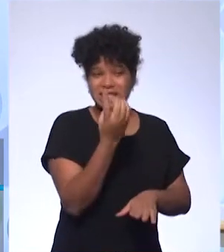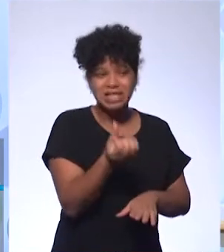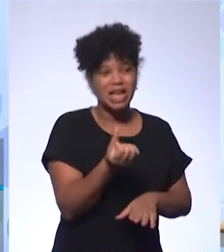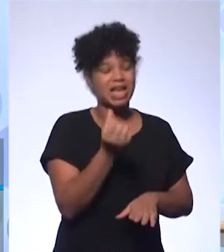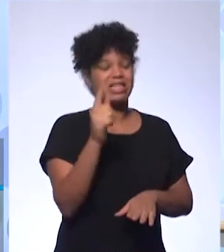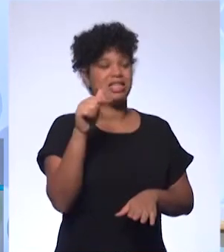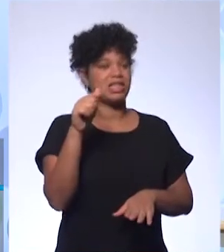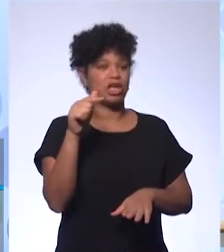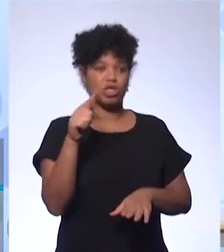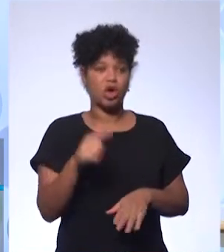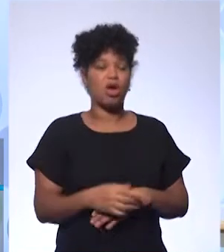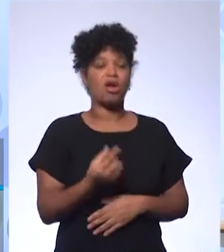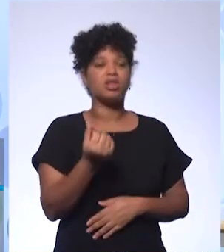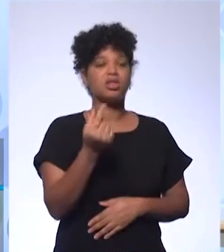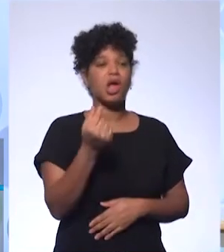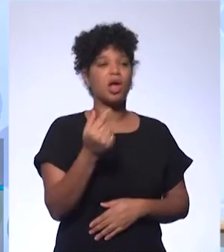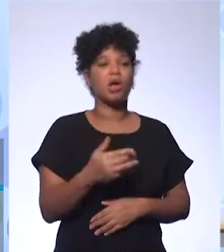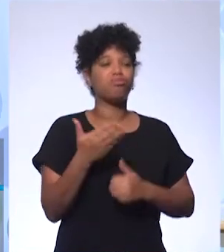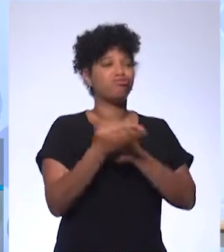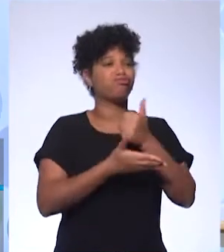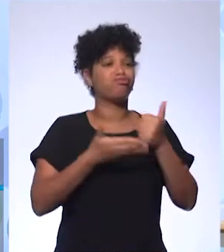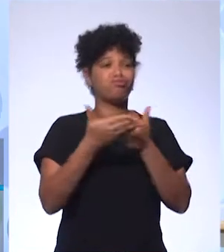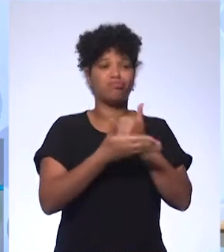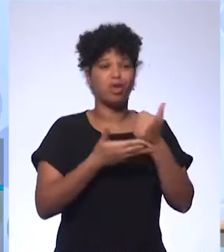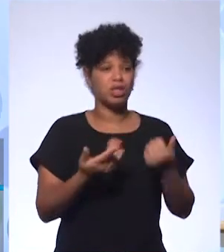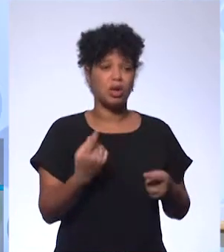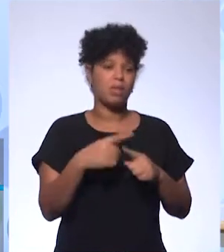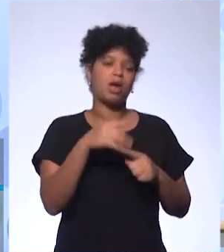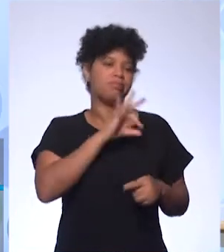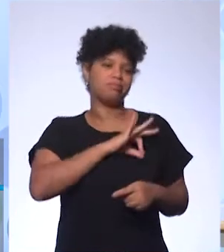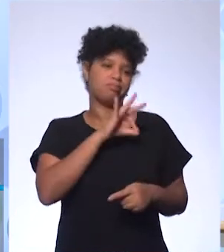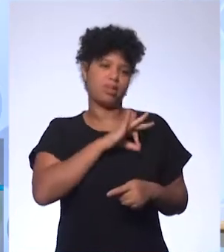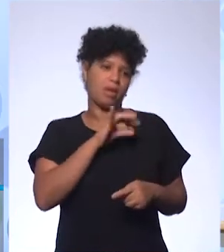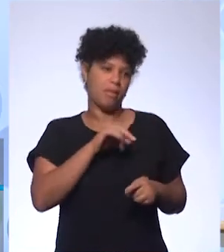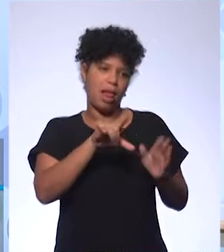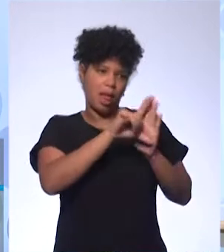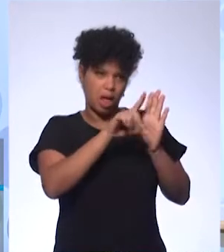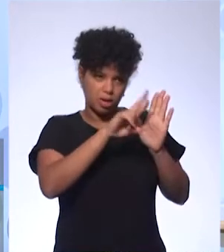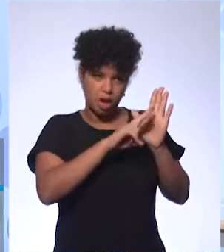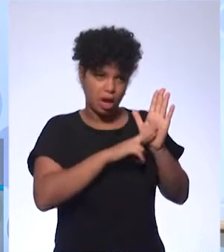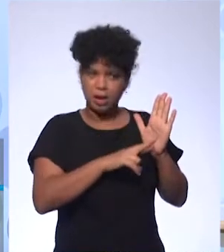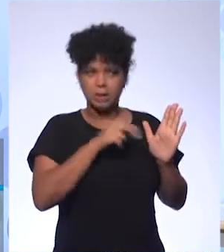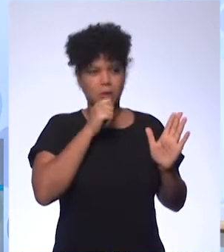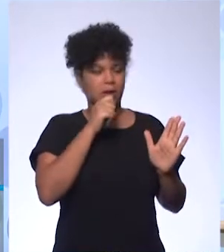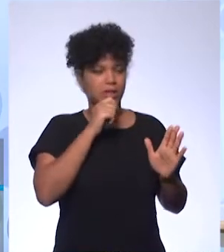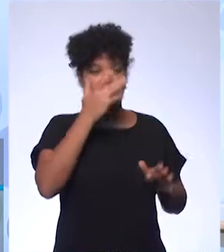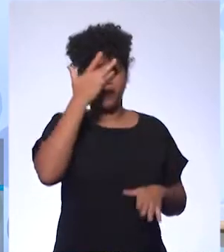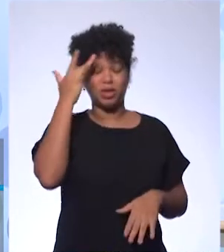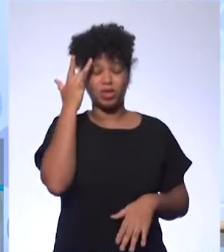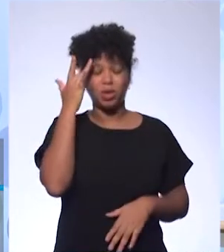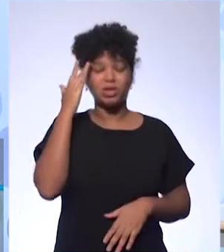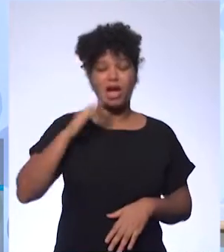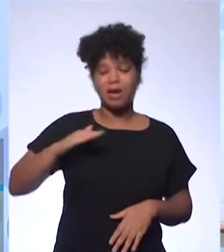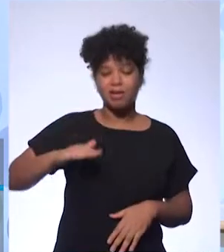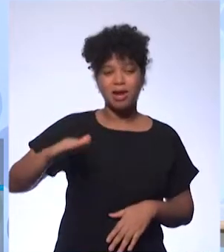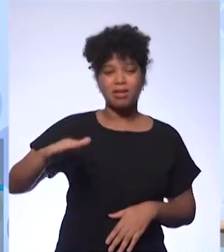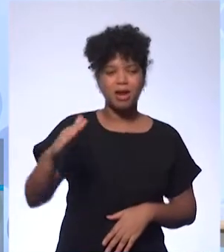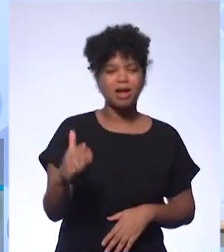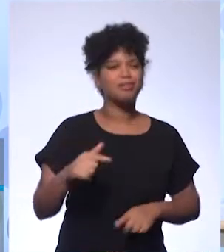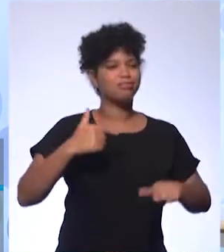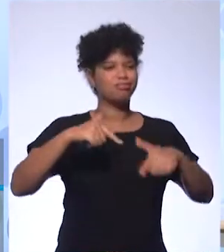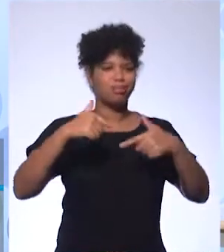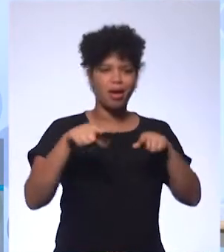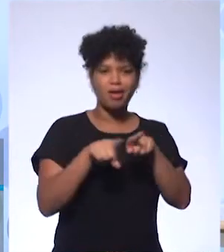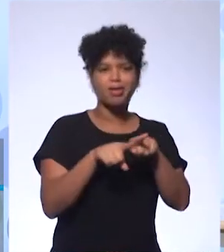ganhar um salário irrisório, que naquela época não existia ainda a consolidação das leis do trabalho, a exploração do trabalho infantil, enfim, tudo isso começa